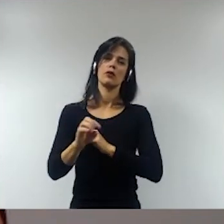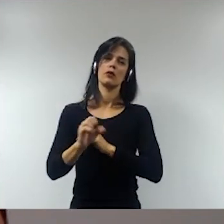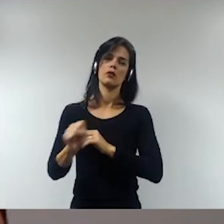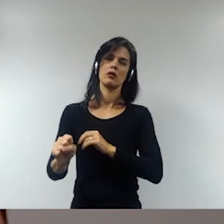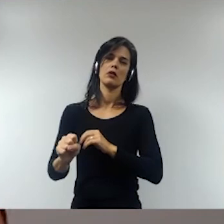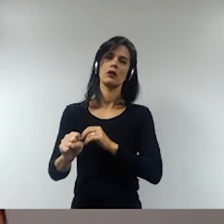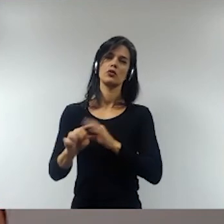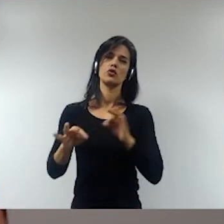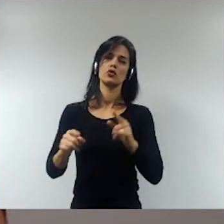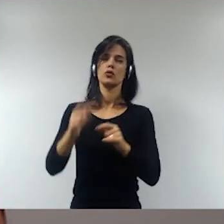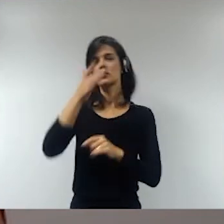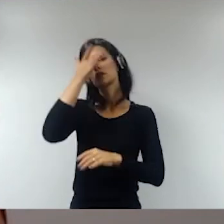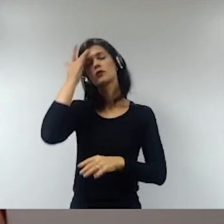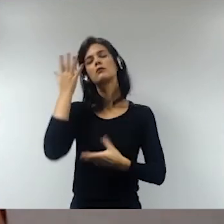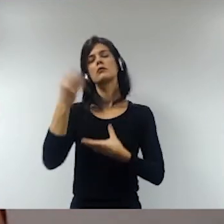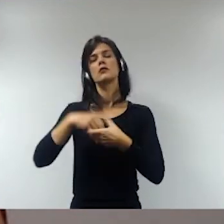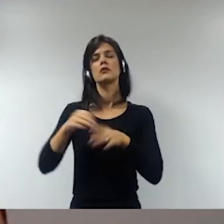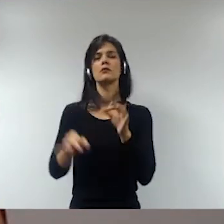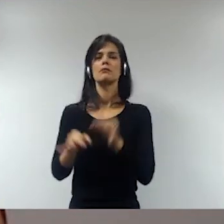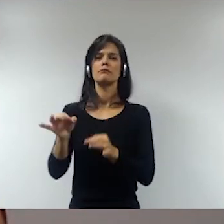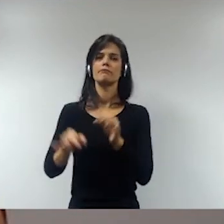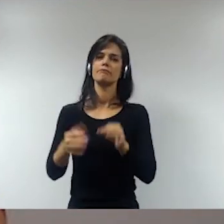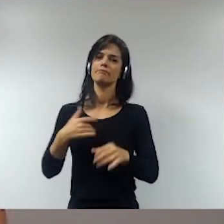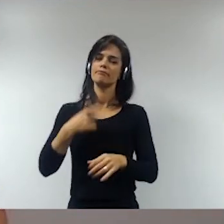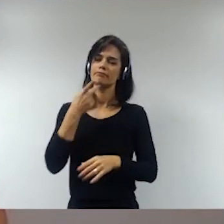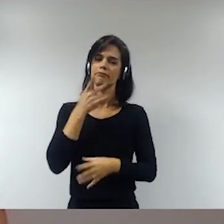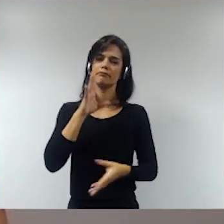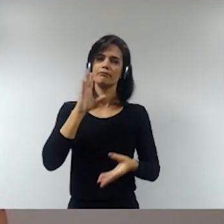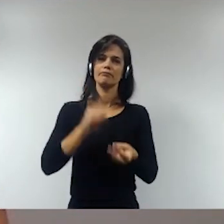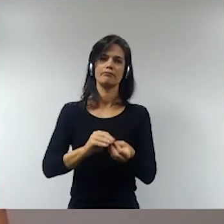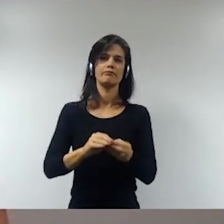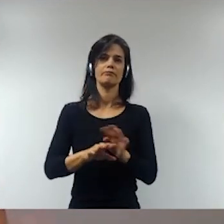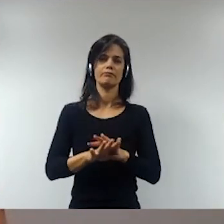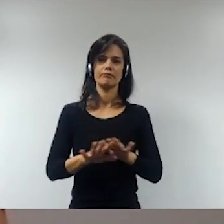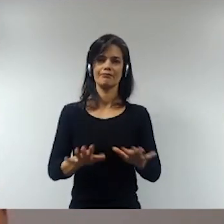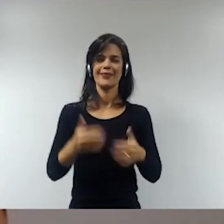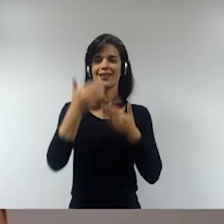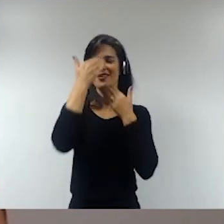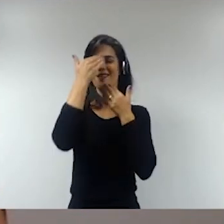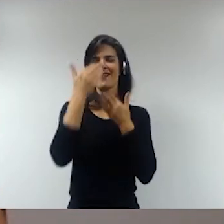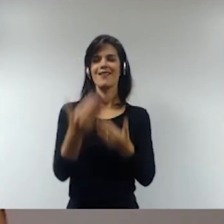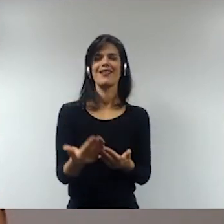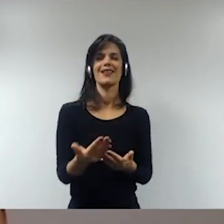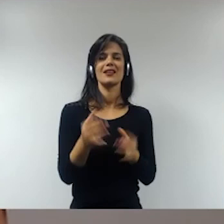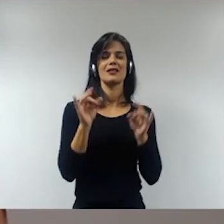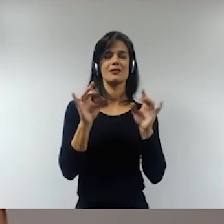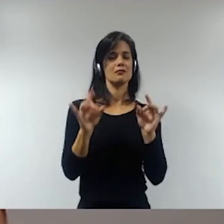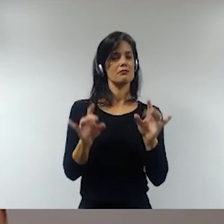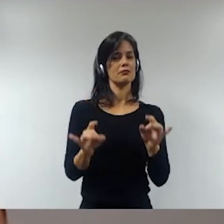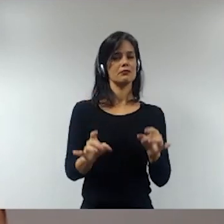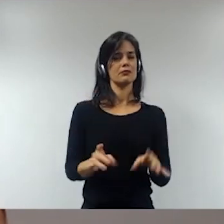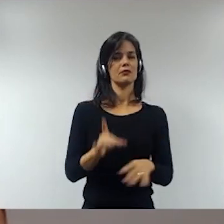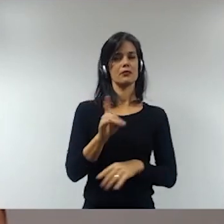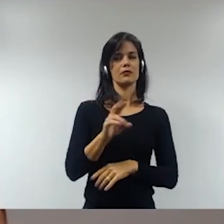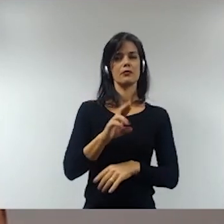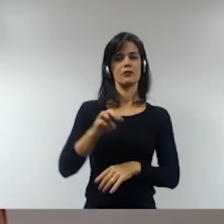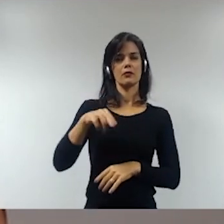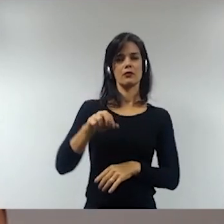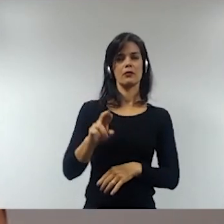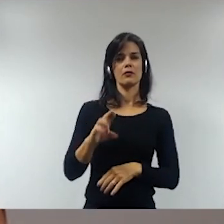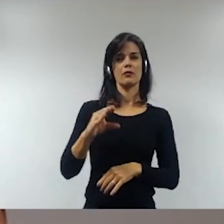players envolvidos. Então, com isso, eu finalizo a minha fala e agradeço aqui especialmente ao